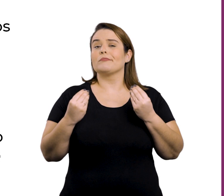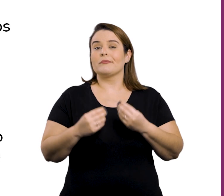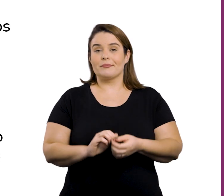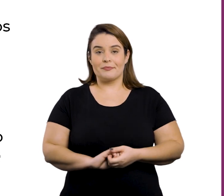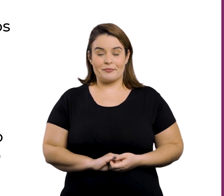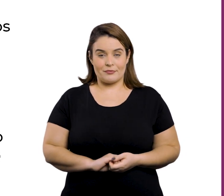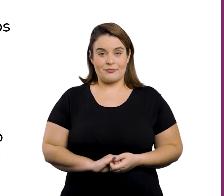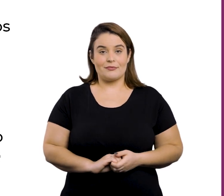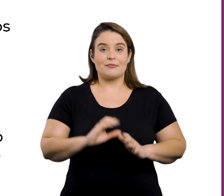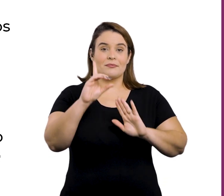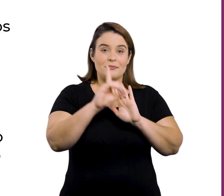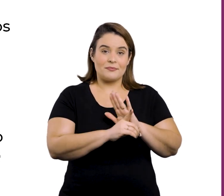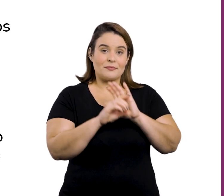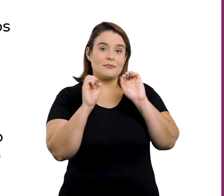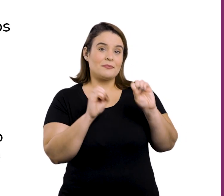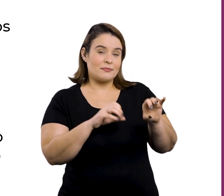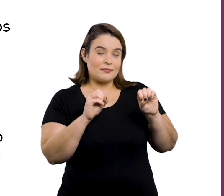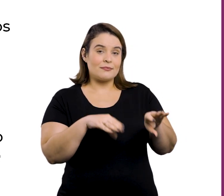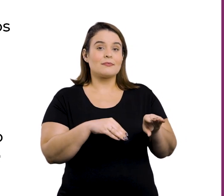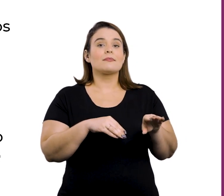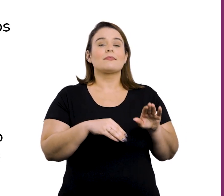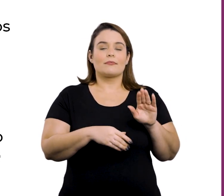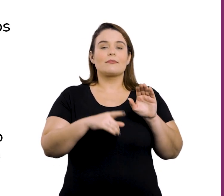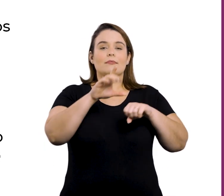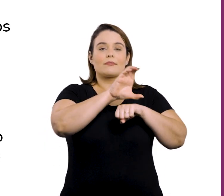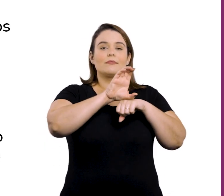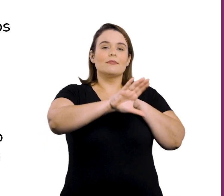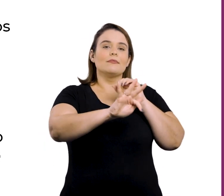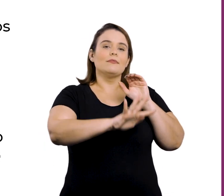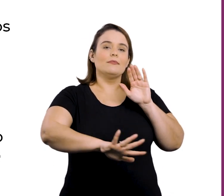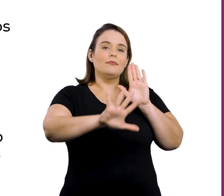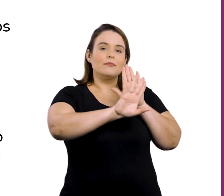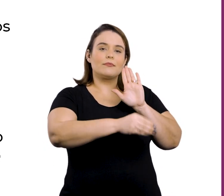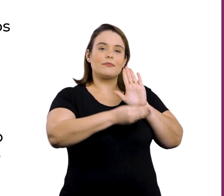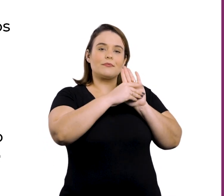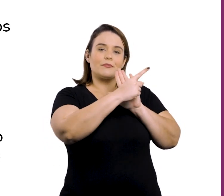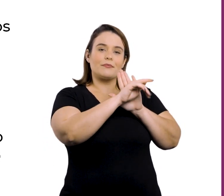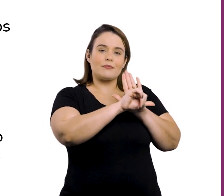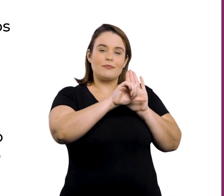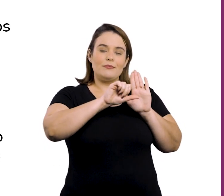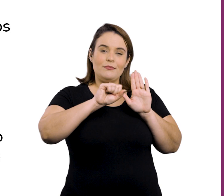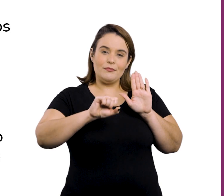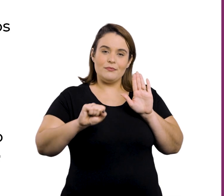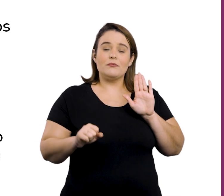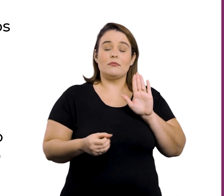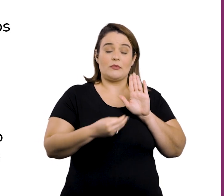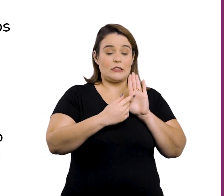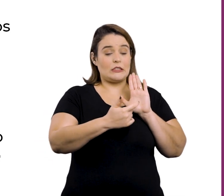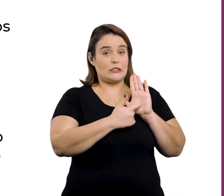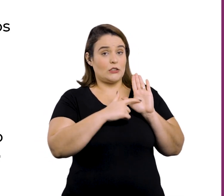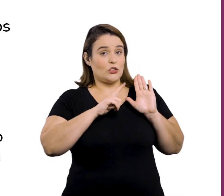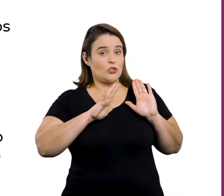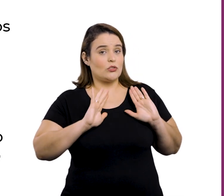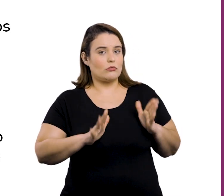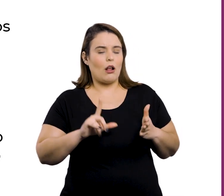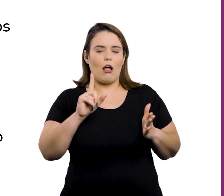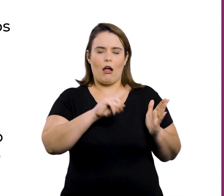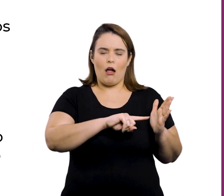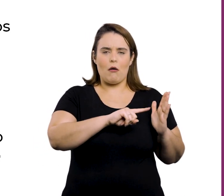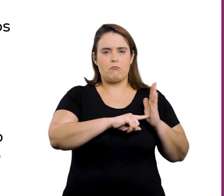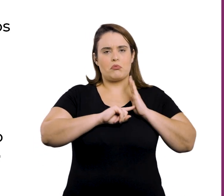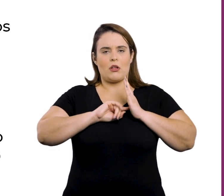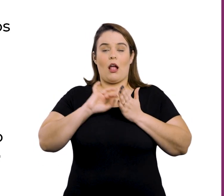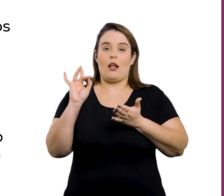como isso funciona? Os direitos educacionais estão dispostos na Constituição Federal de 1988 e se